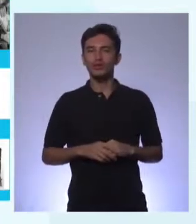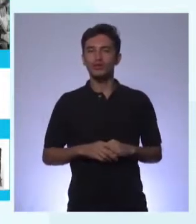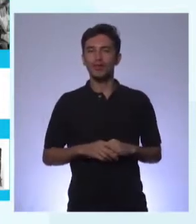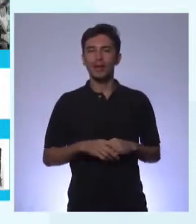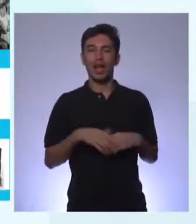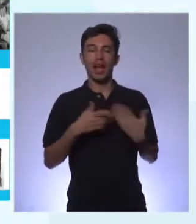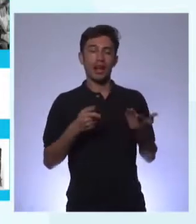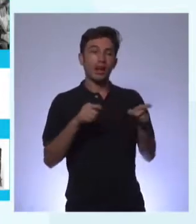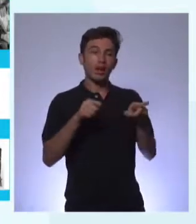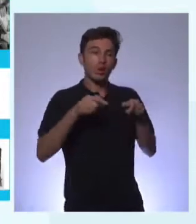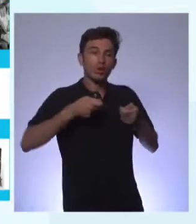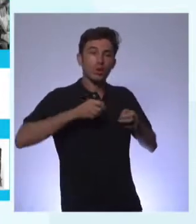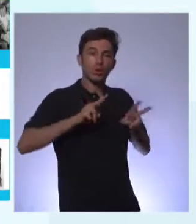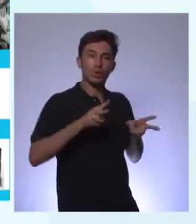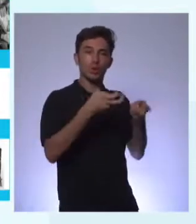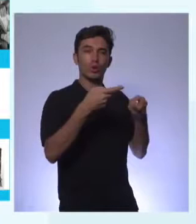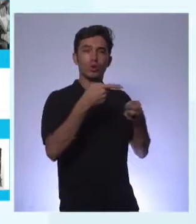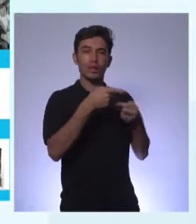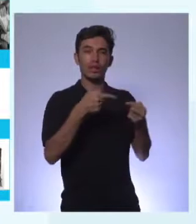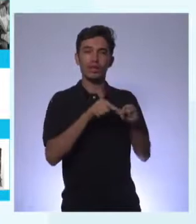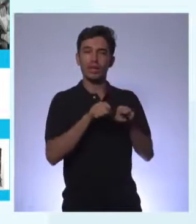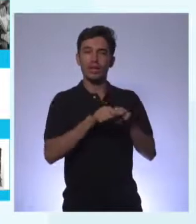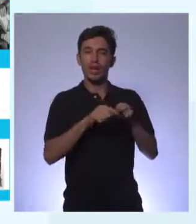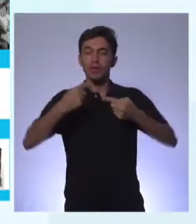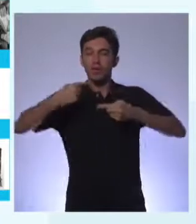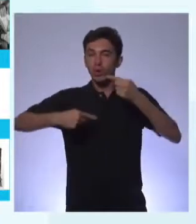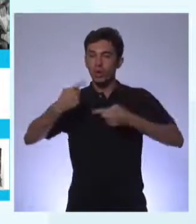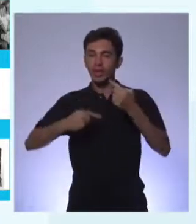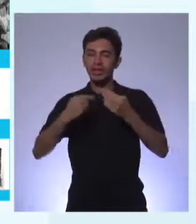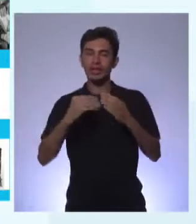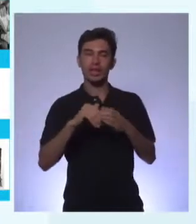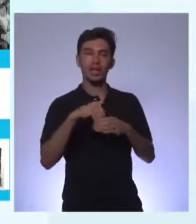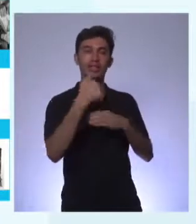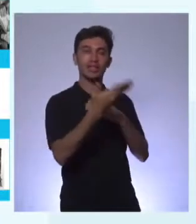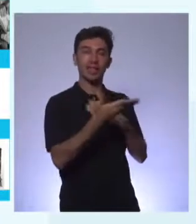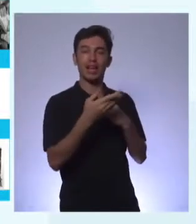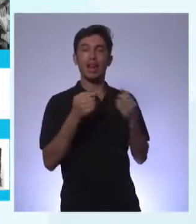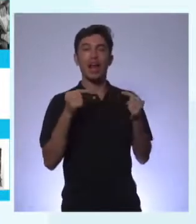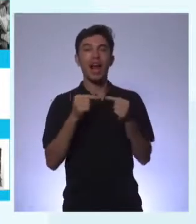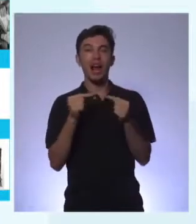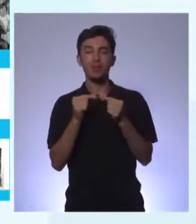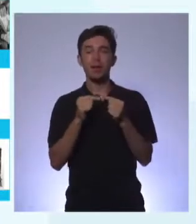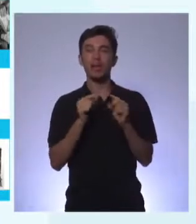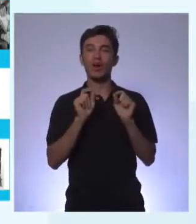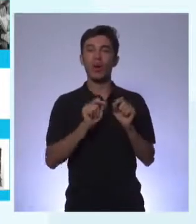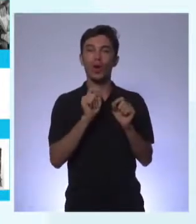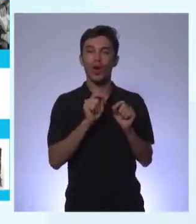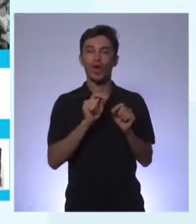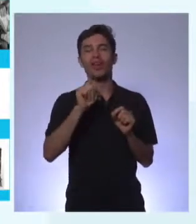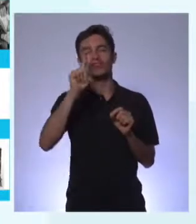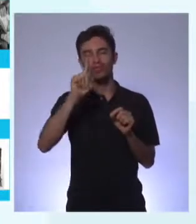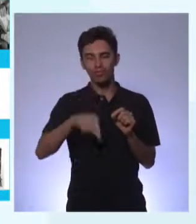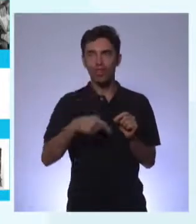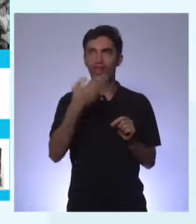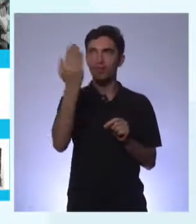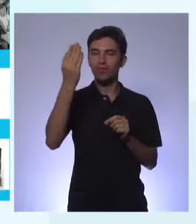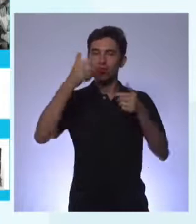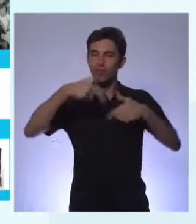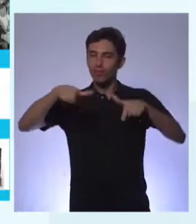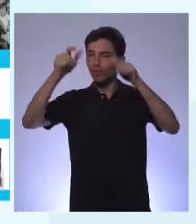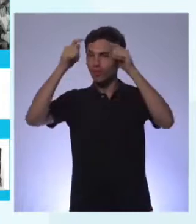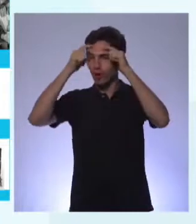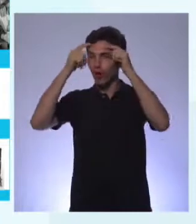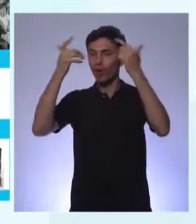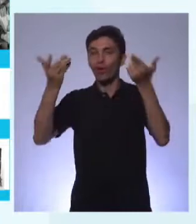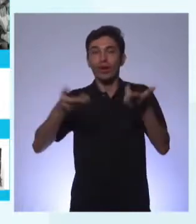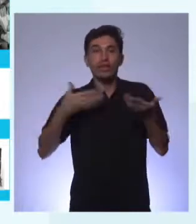da política comercial externa, ela vai ser revertida para a coroa,